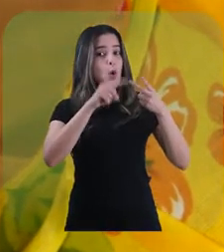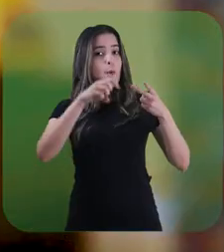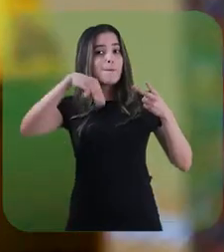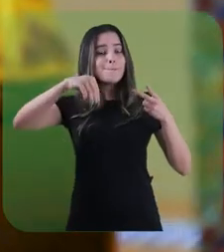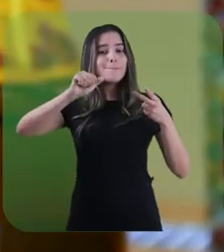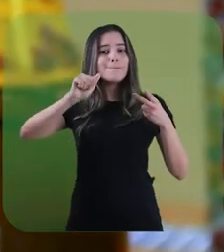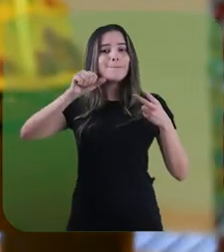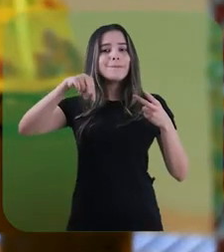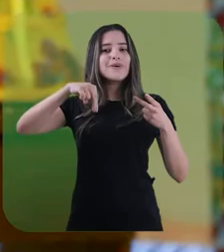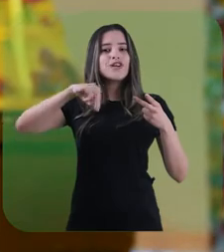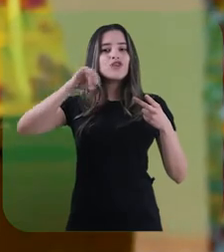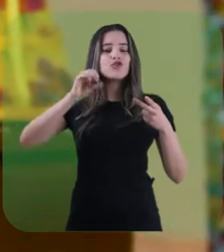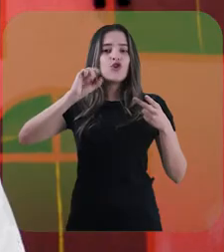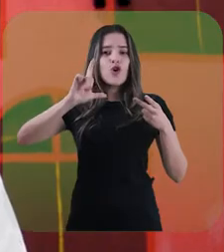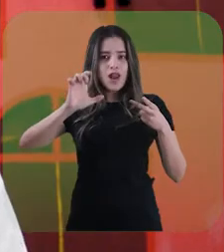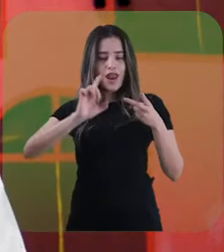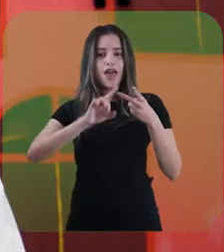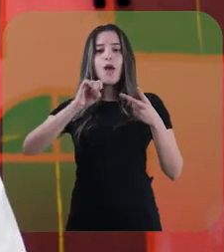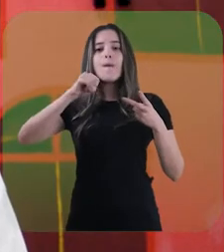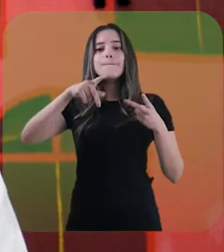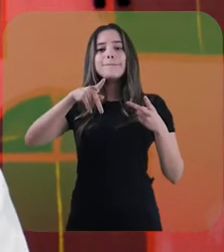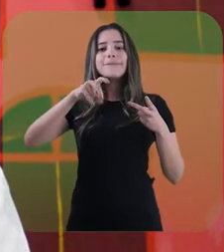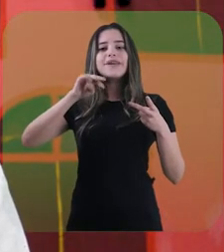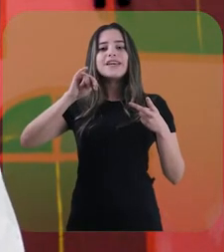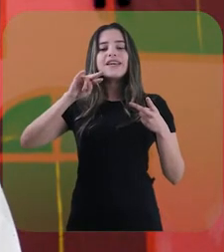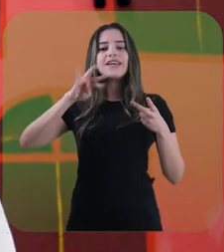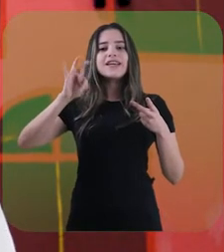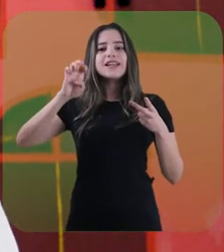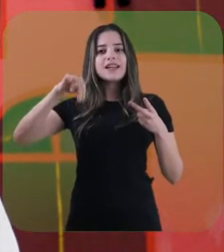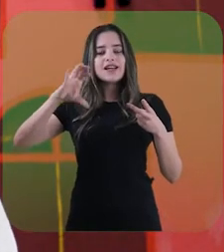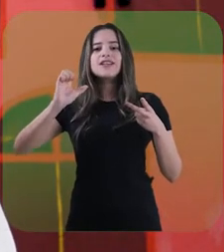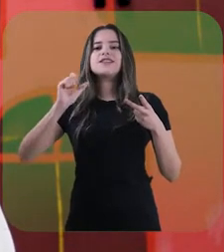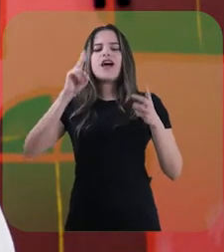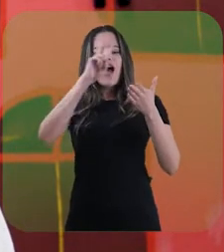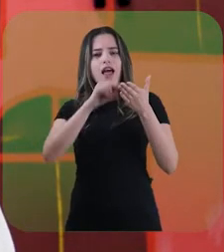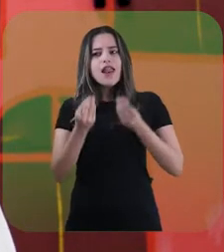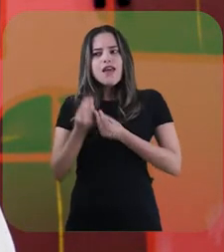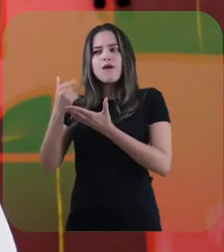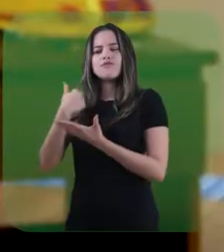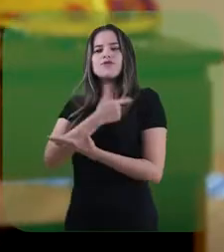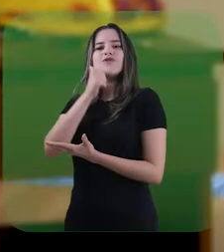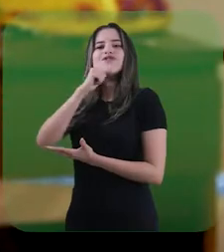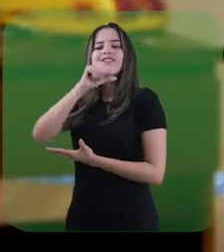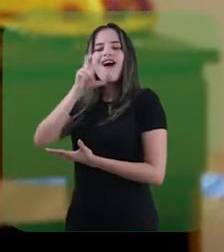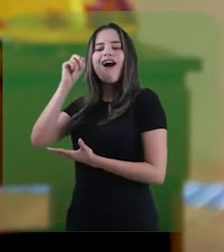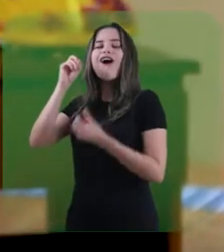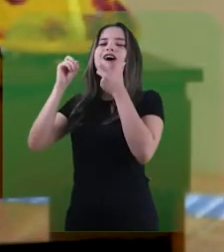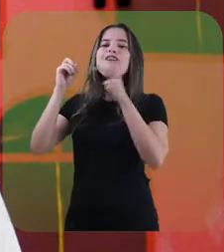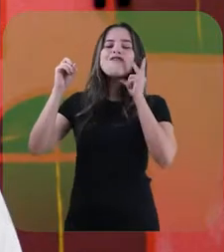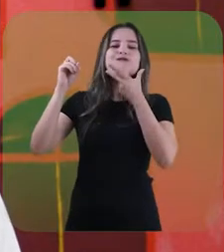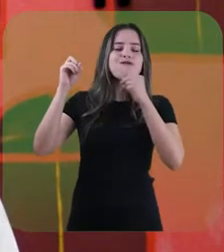ele com meus avós e eu lia para para ambos né pro meu avô e para minha avó e minha vó Ficava muito calada Então se ela fizesse